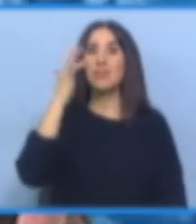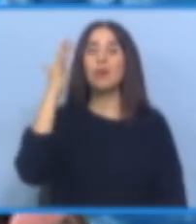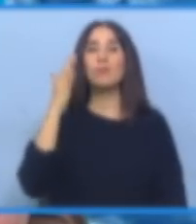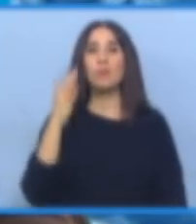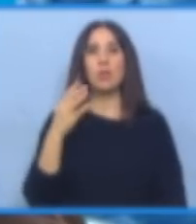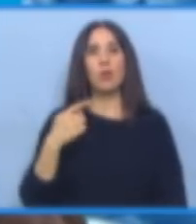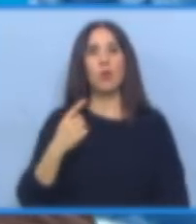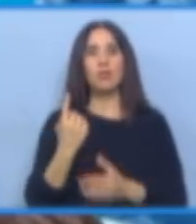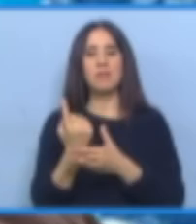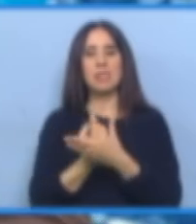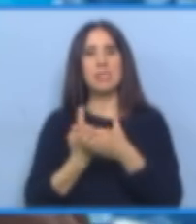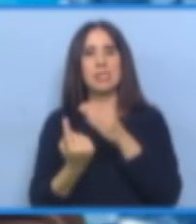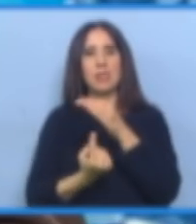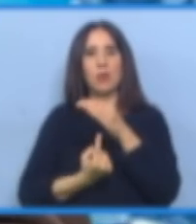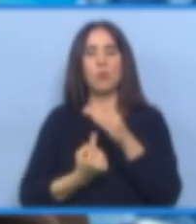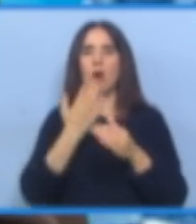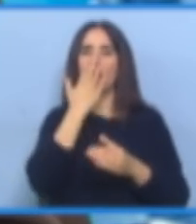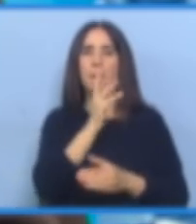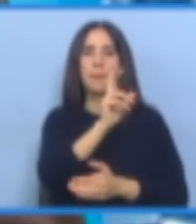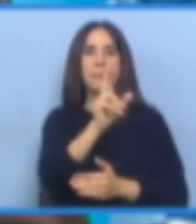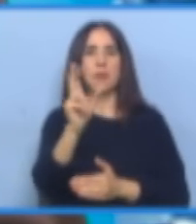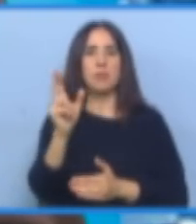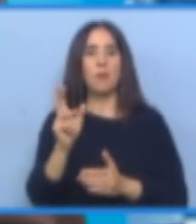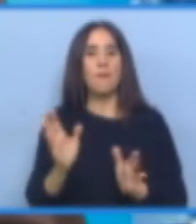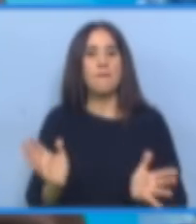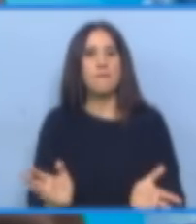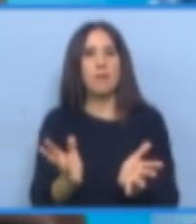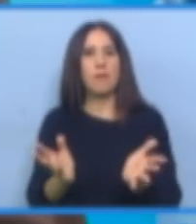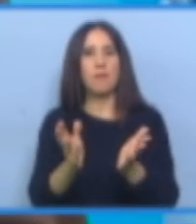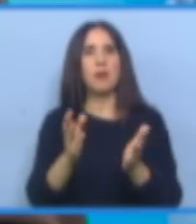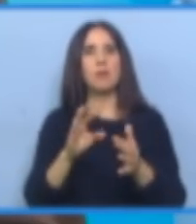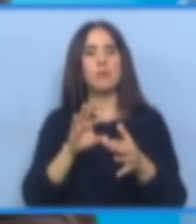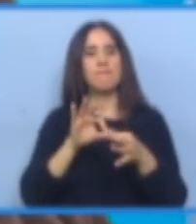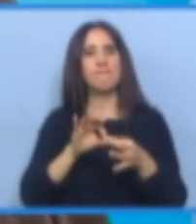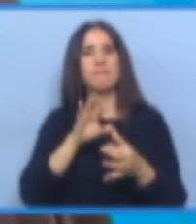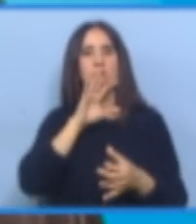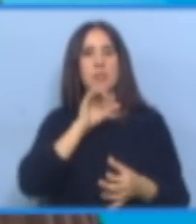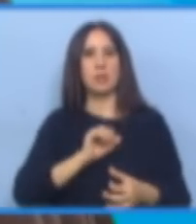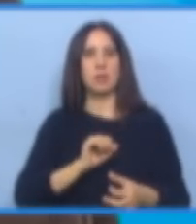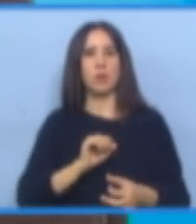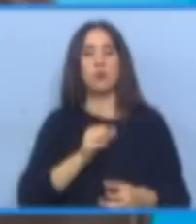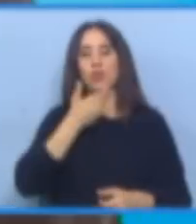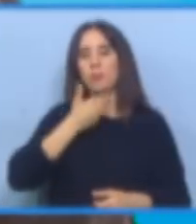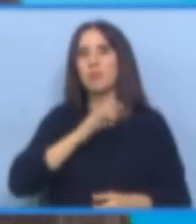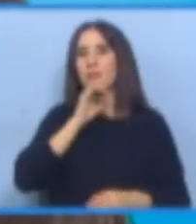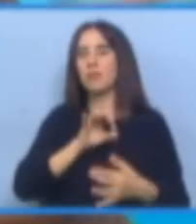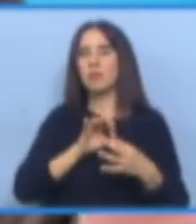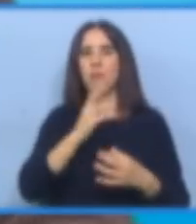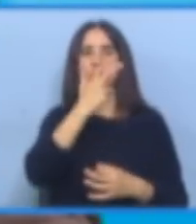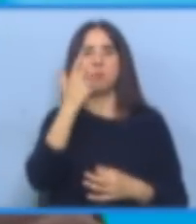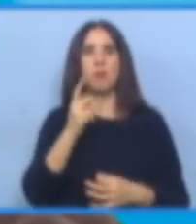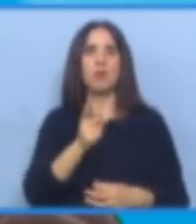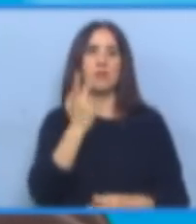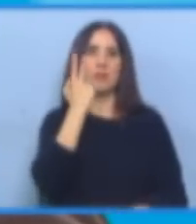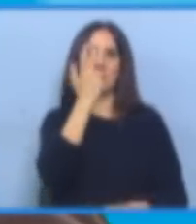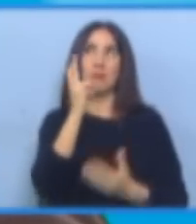num exílio, nós vivemos numa peregrinação em demanda da filiação, da experiência de filiação total, que é a vida